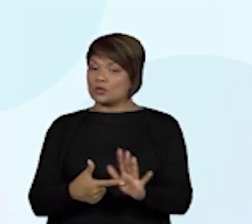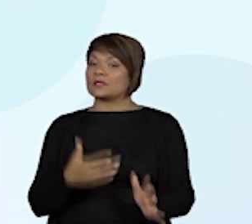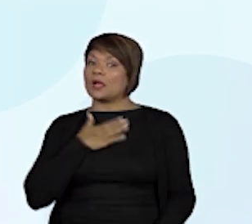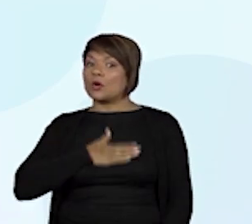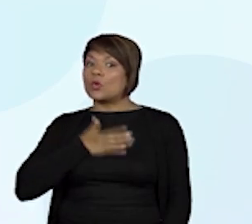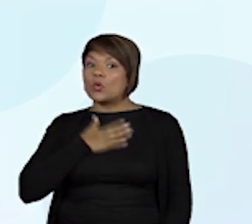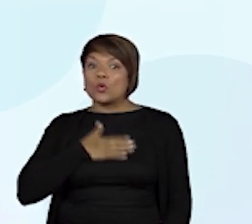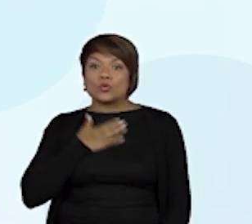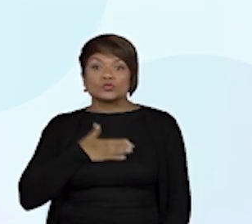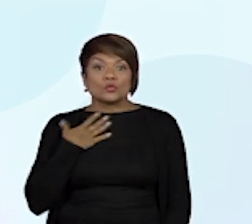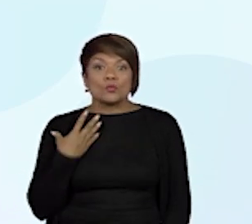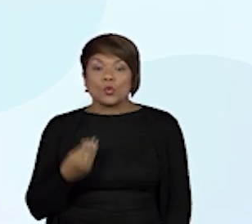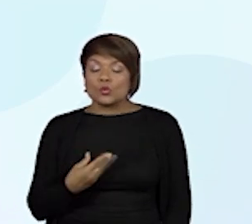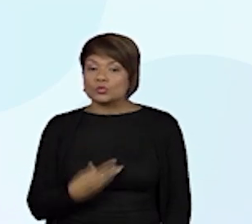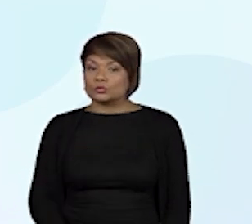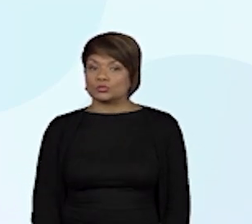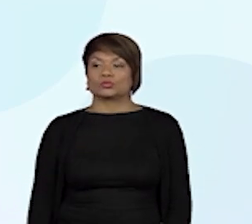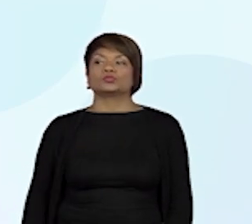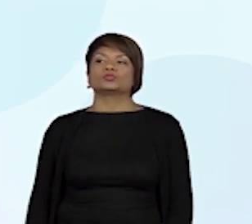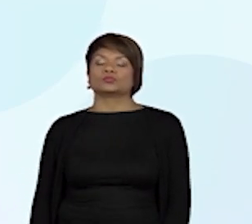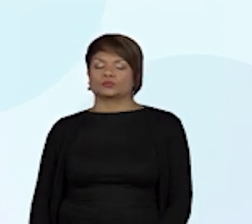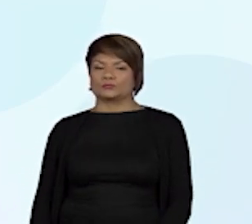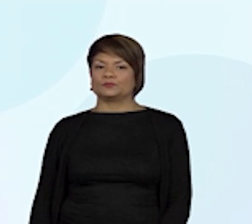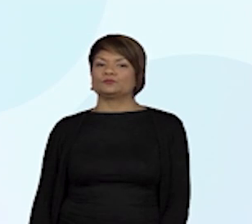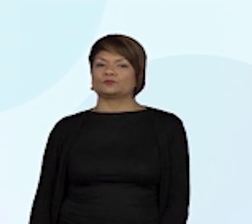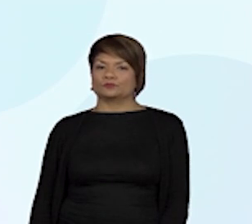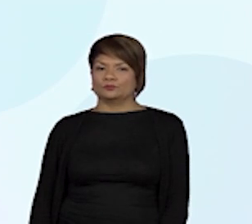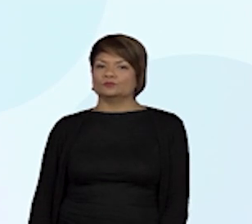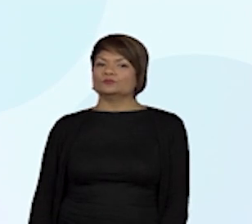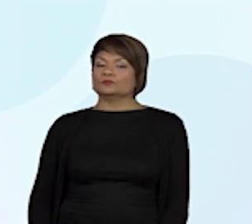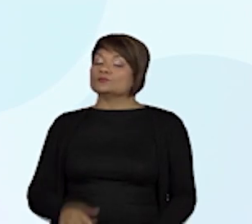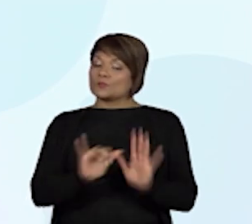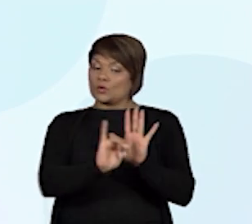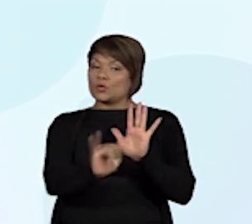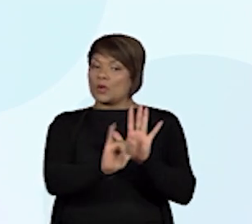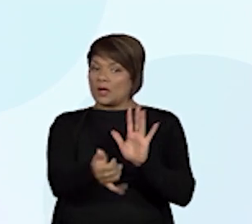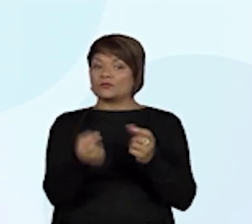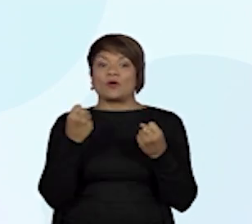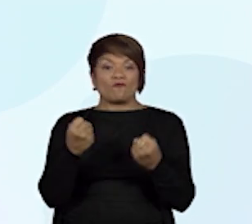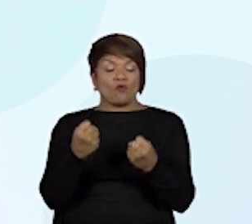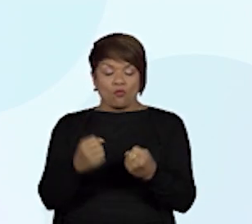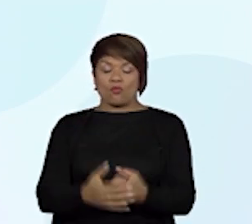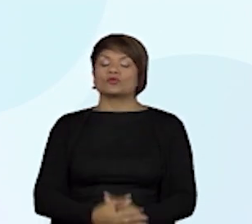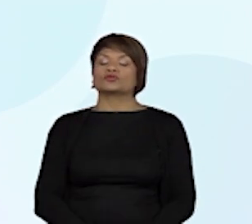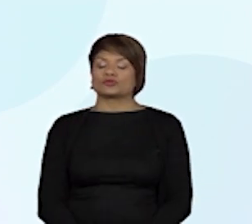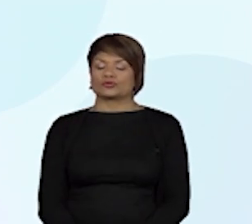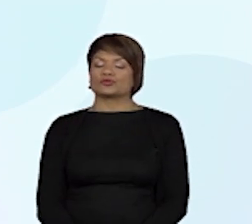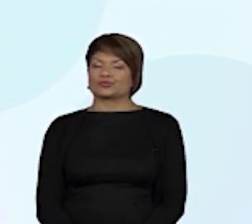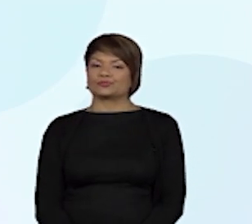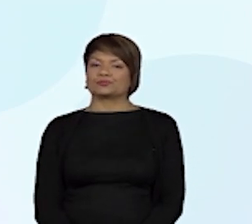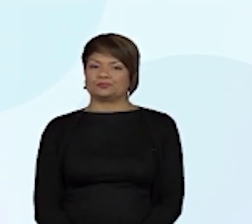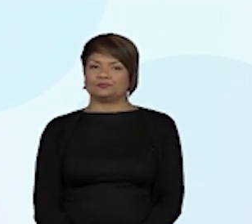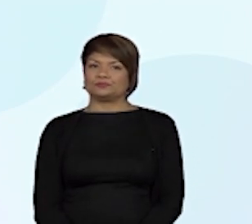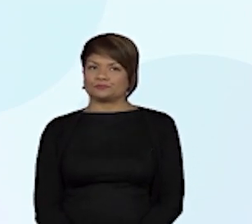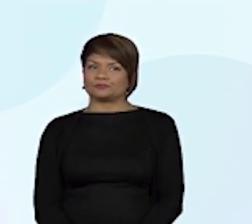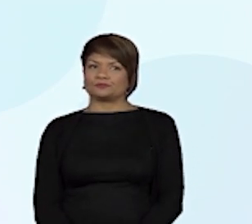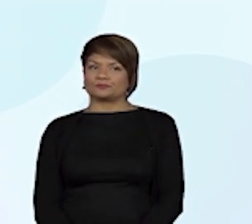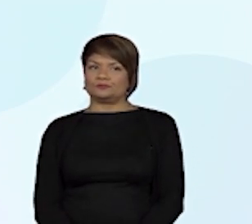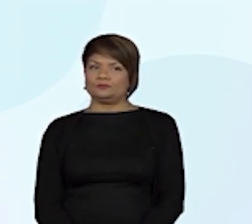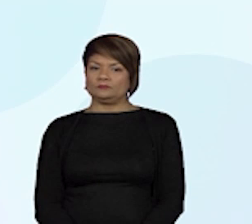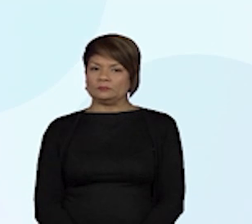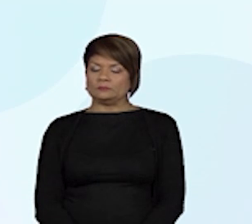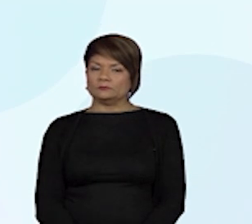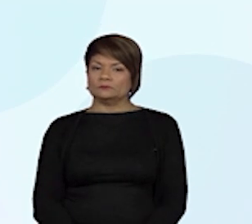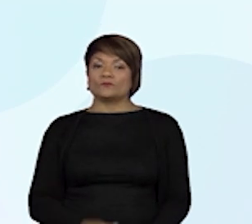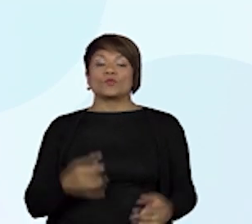gostou muito. Que no relato fica bem forte com isso que a professora Joyce está pedindo para vocês identificarem.